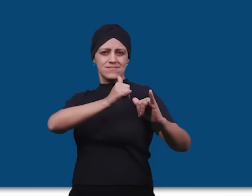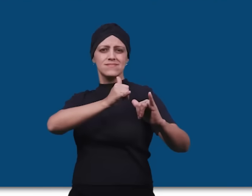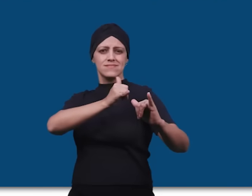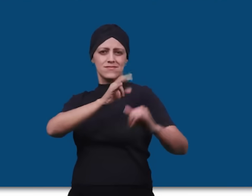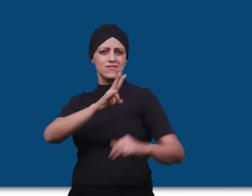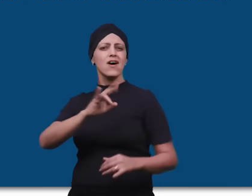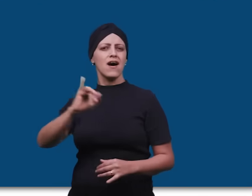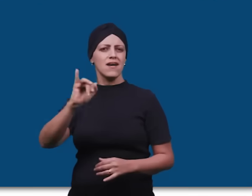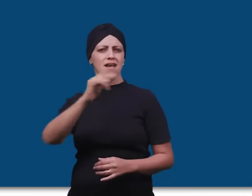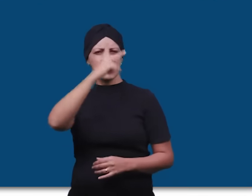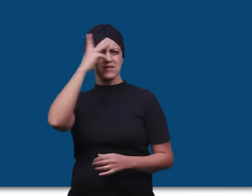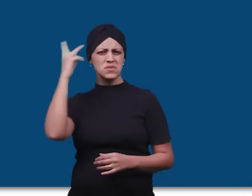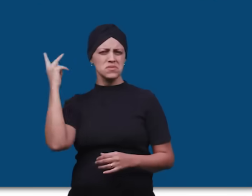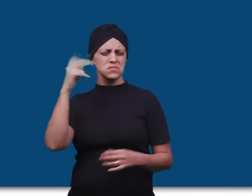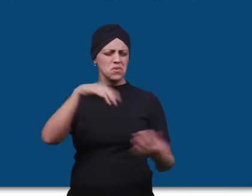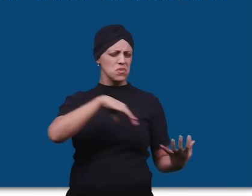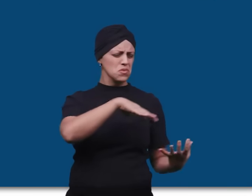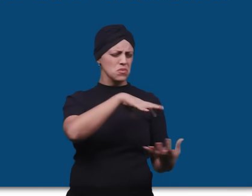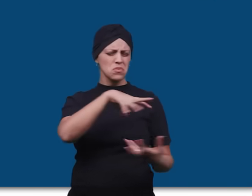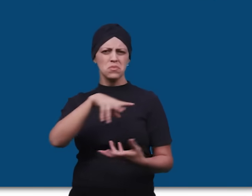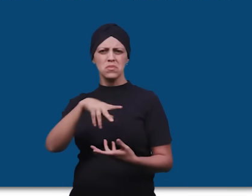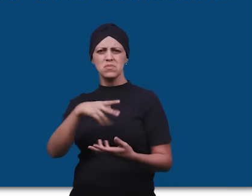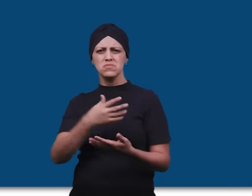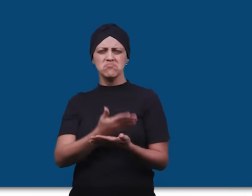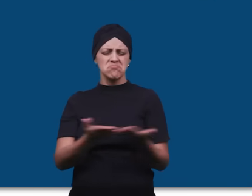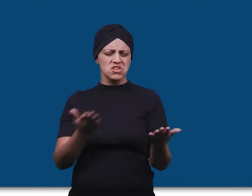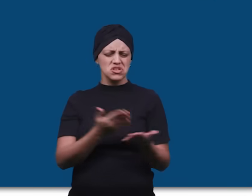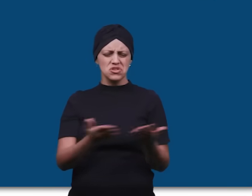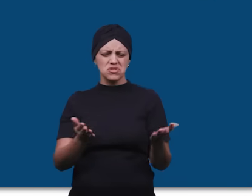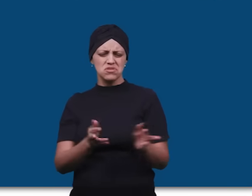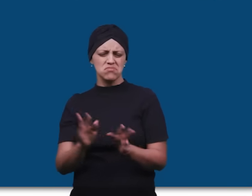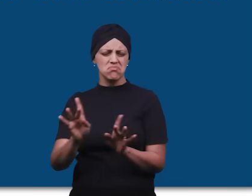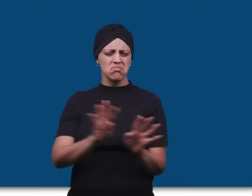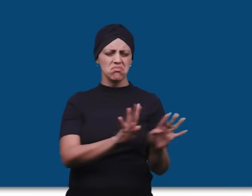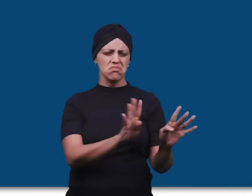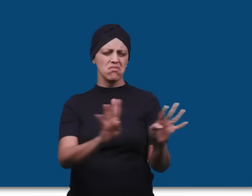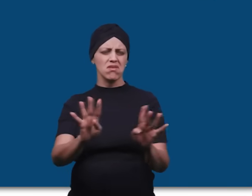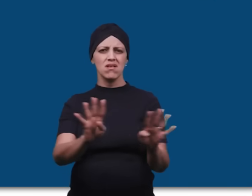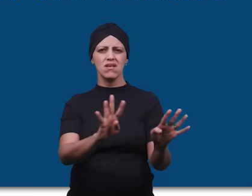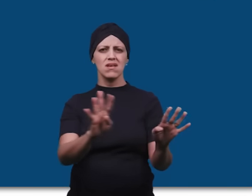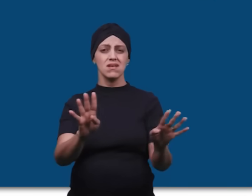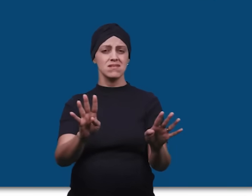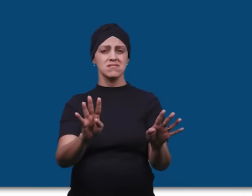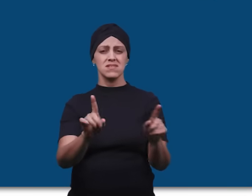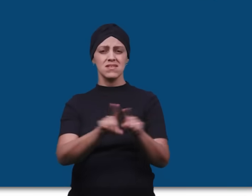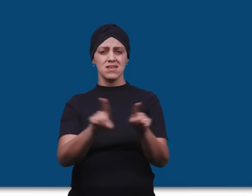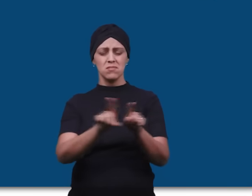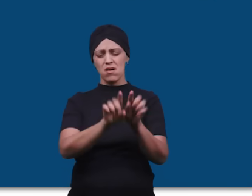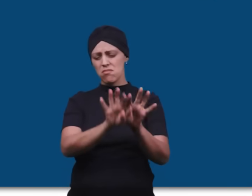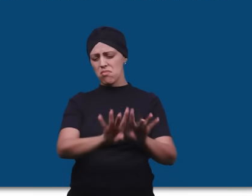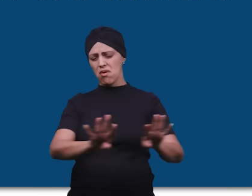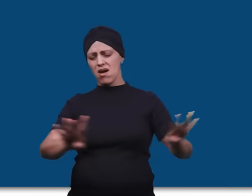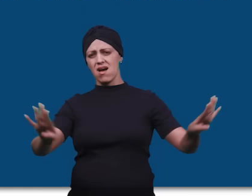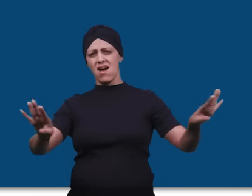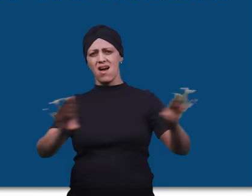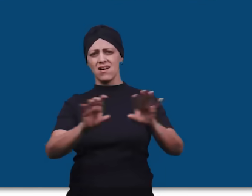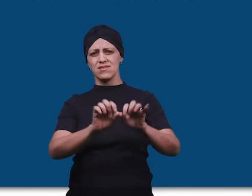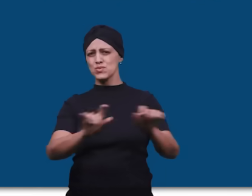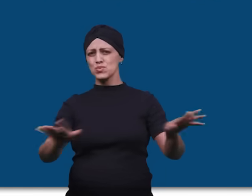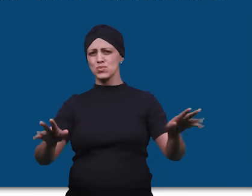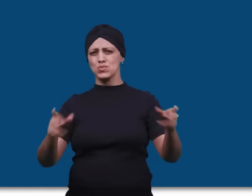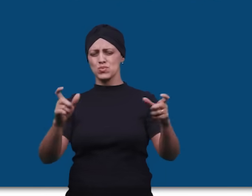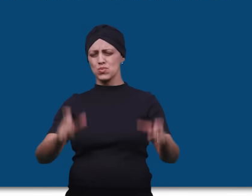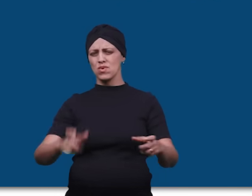andavam perdidos pela terra da Síria, e os que foram desterrados para a terra do